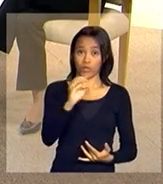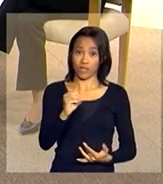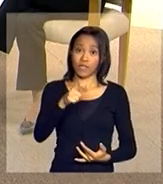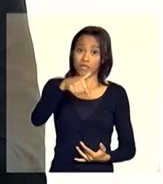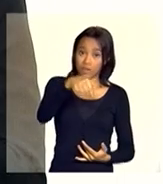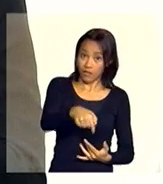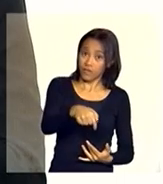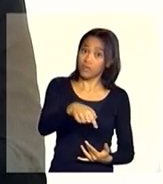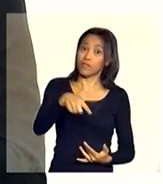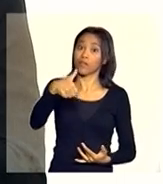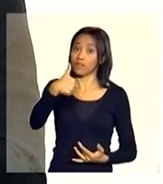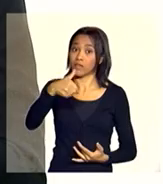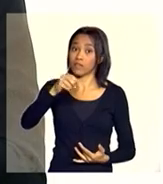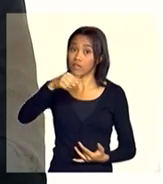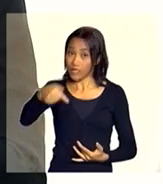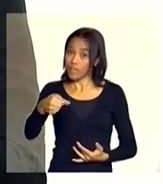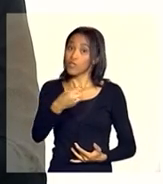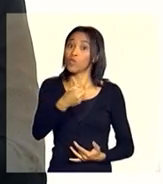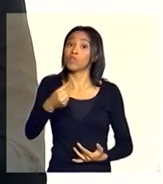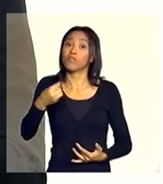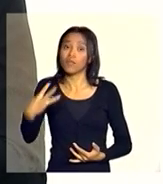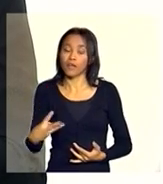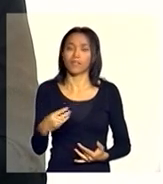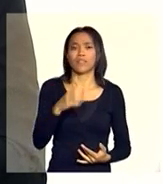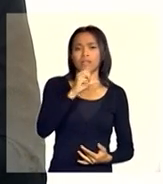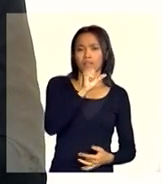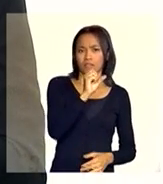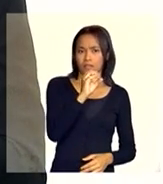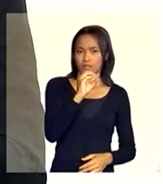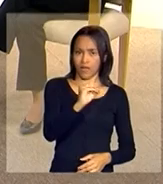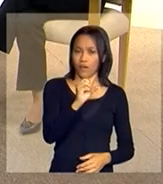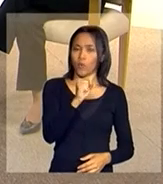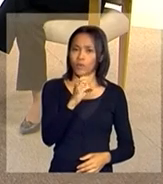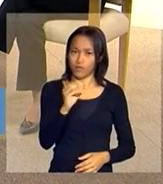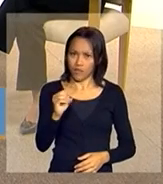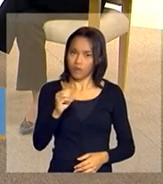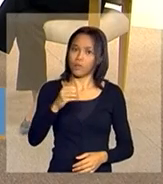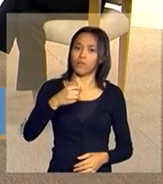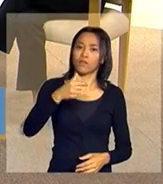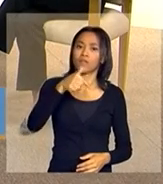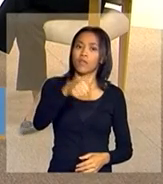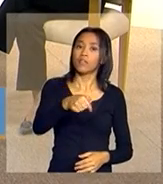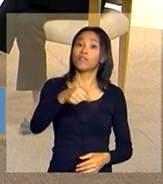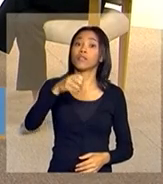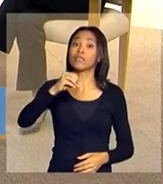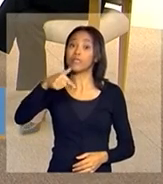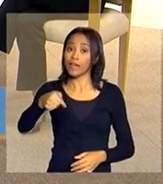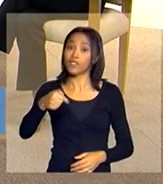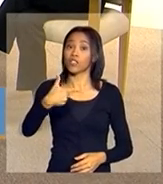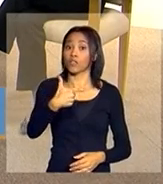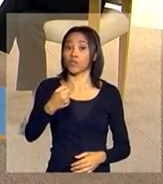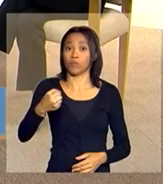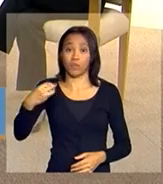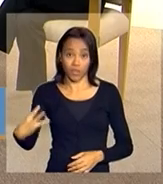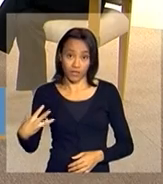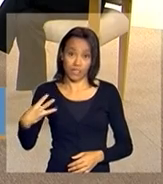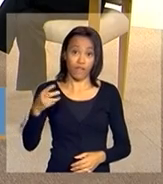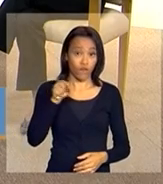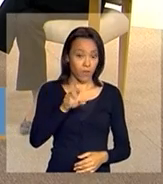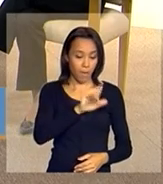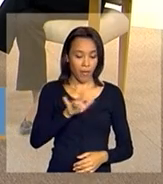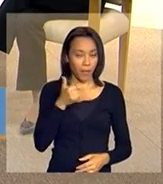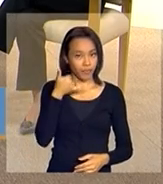707 2003 Então vamos repetir 0800 70723 TR digitando esse